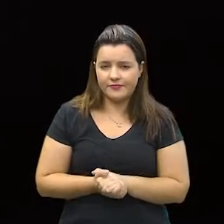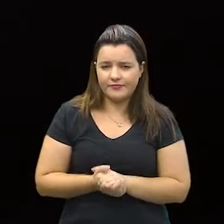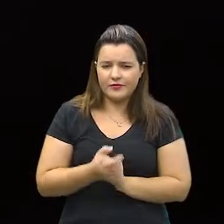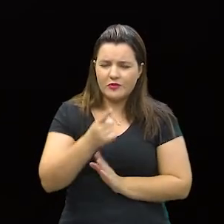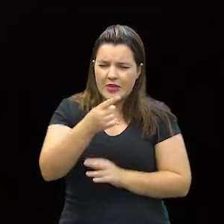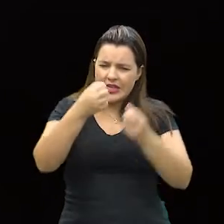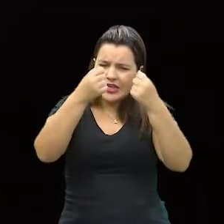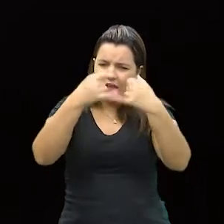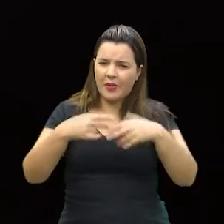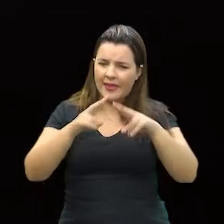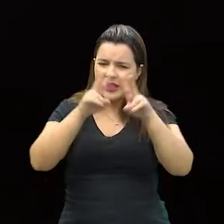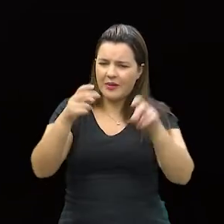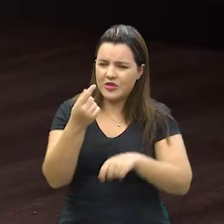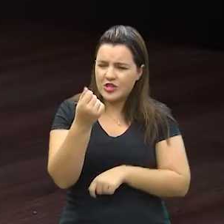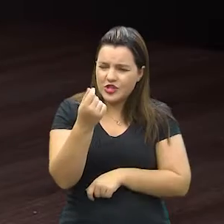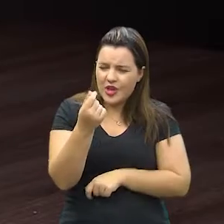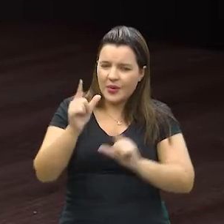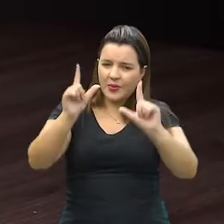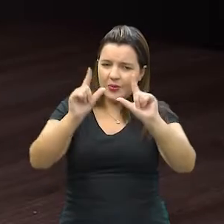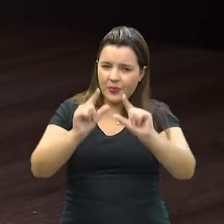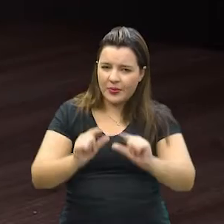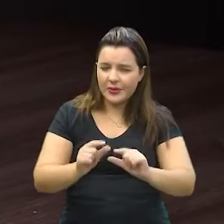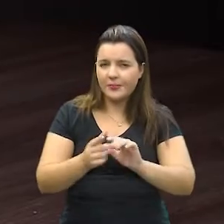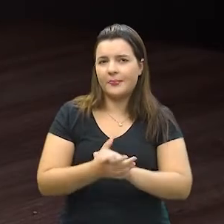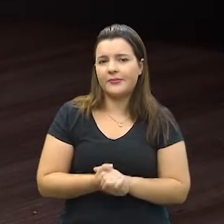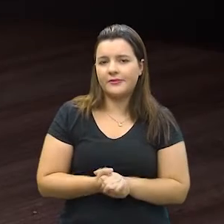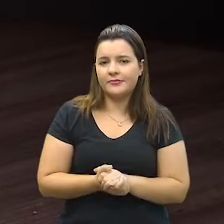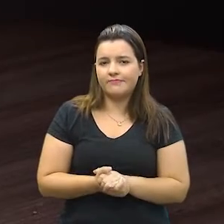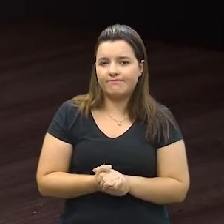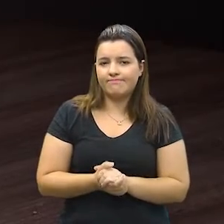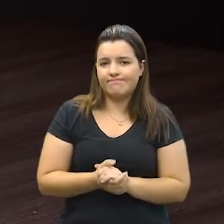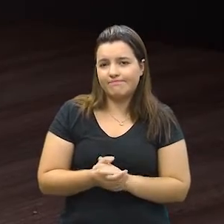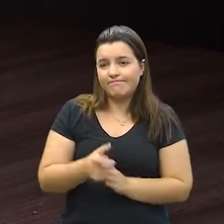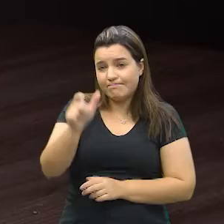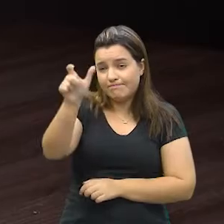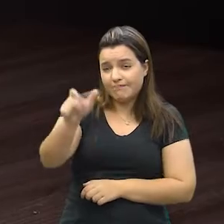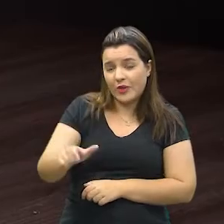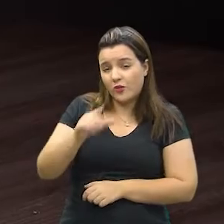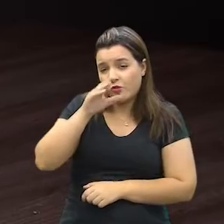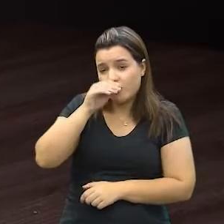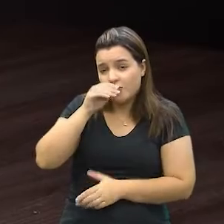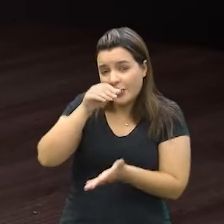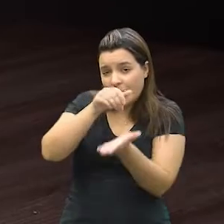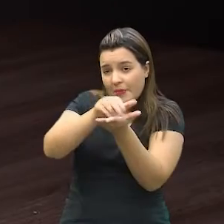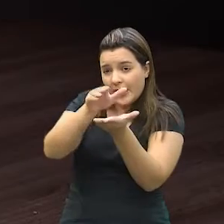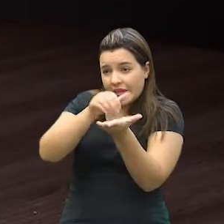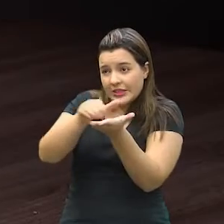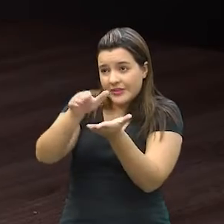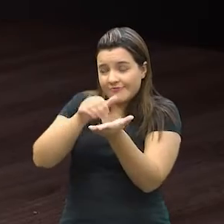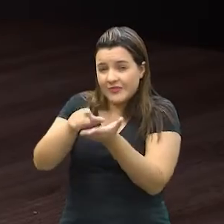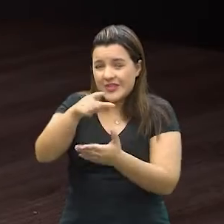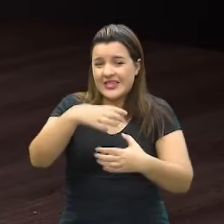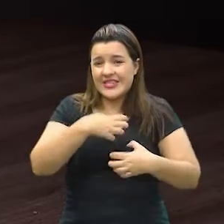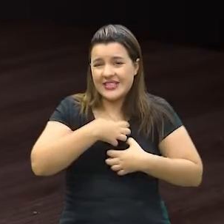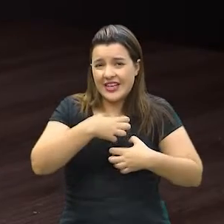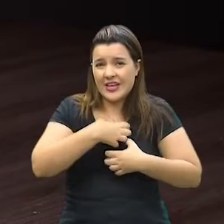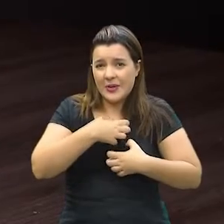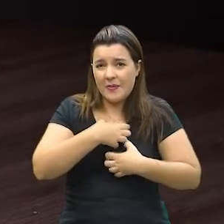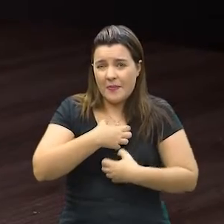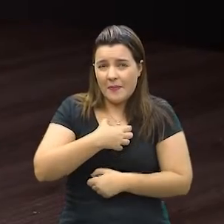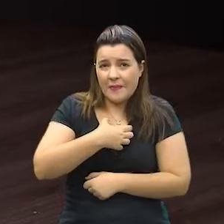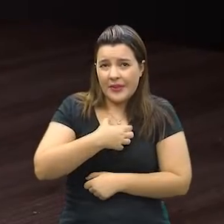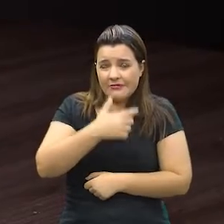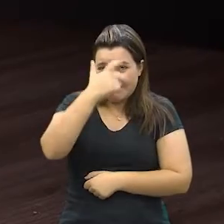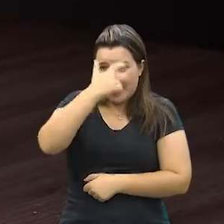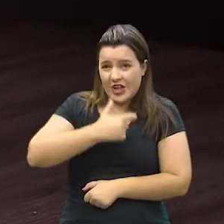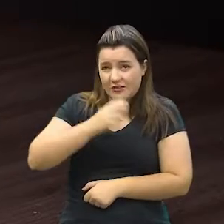de custos e isso significou, num primeiro momento, a demissão desses colaboradores. Como que é o sentimento do empresário